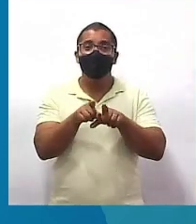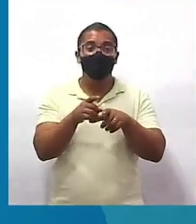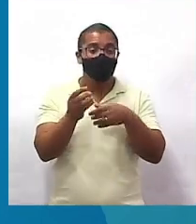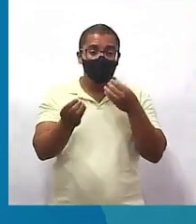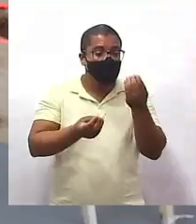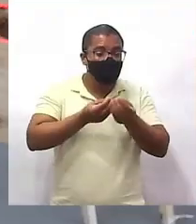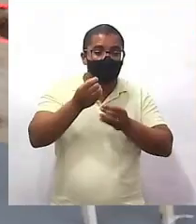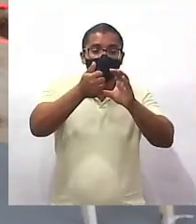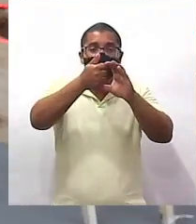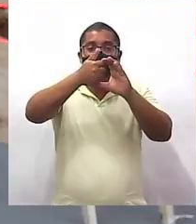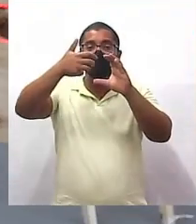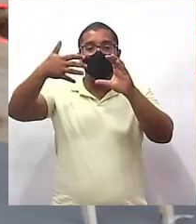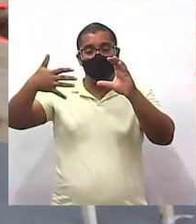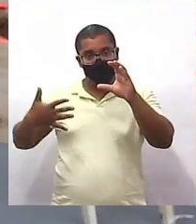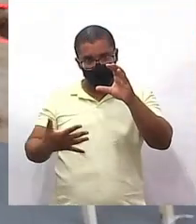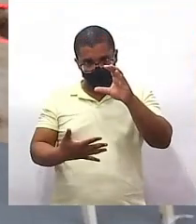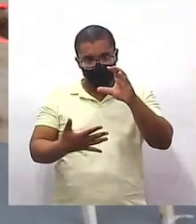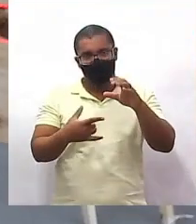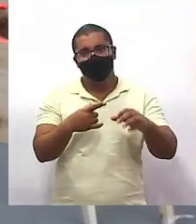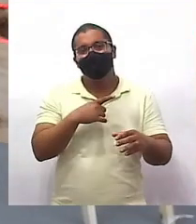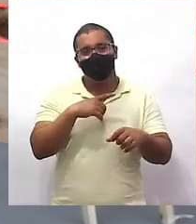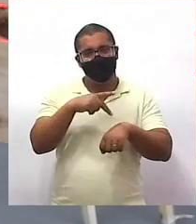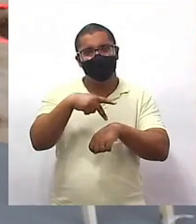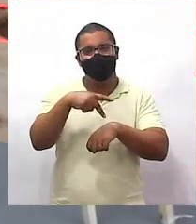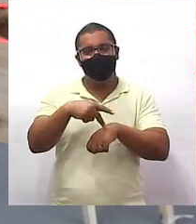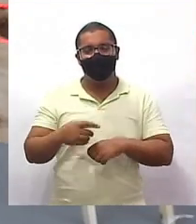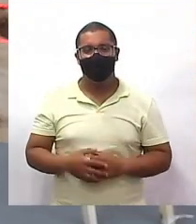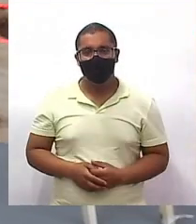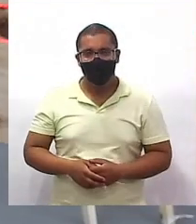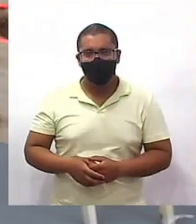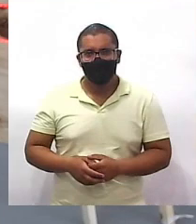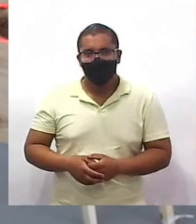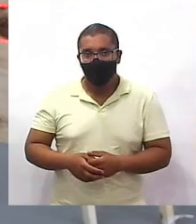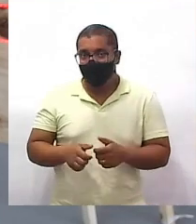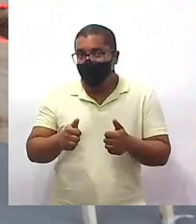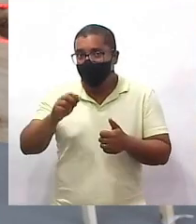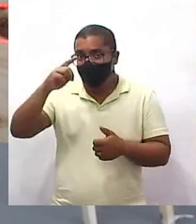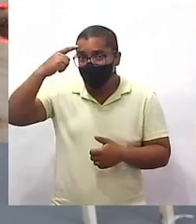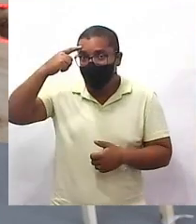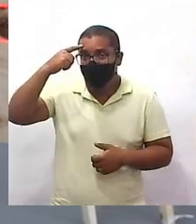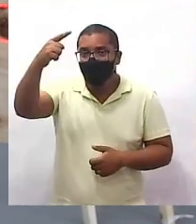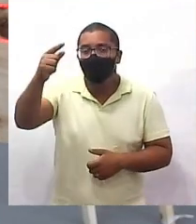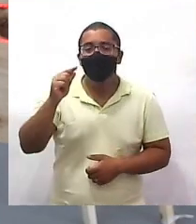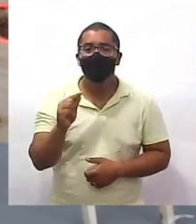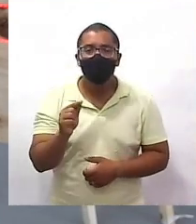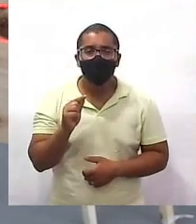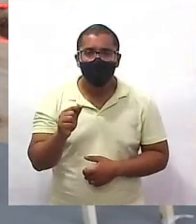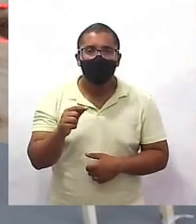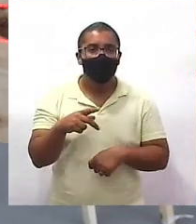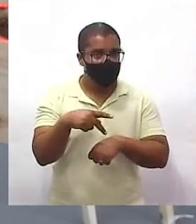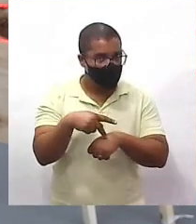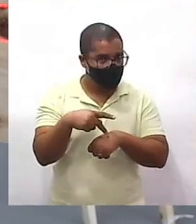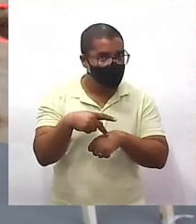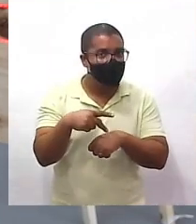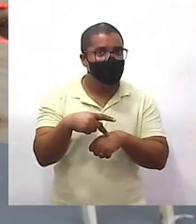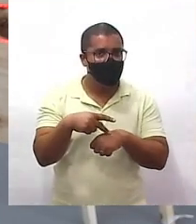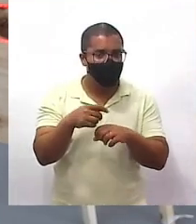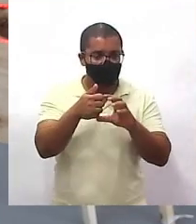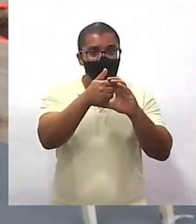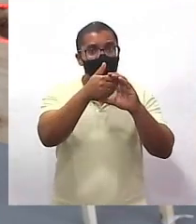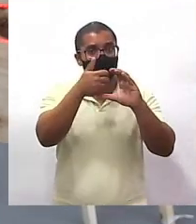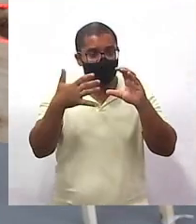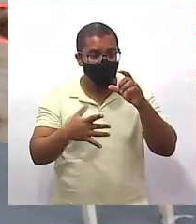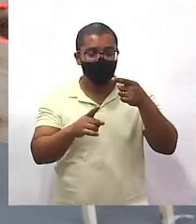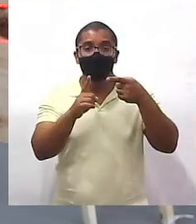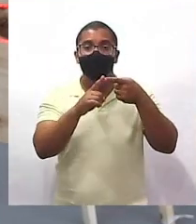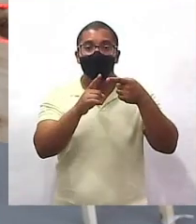a classificação dessas rochas. Lembrando que as rochas elas são classificadas